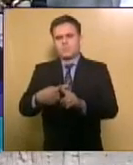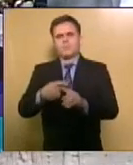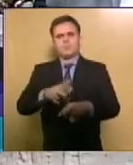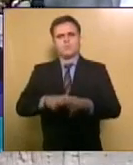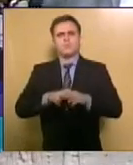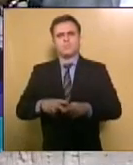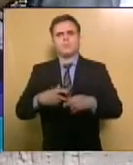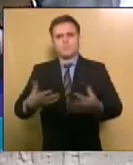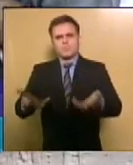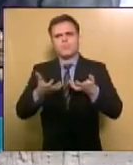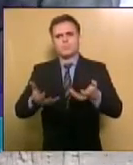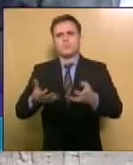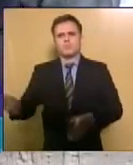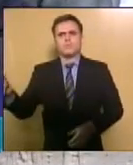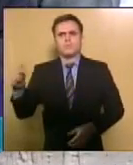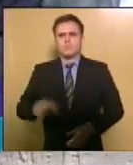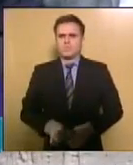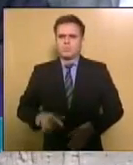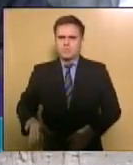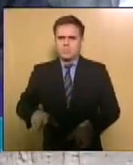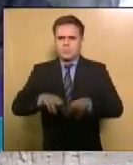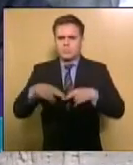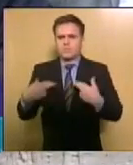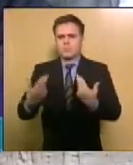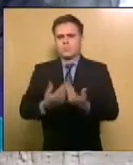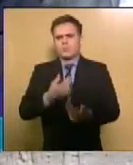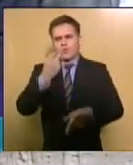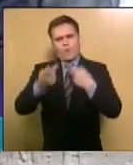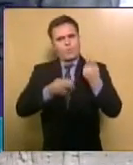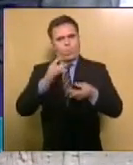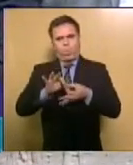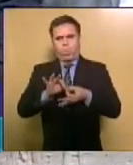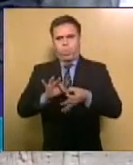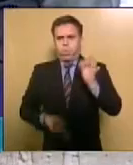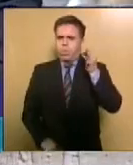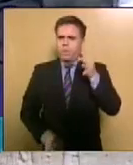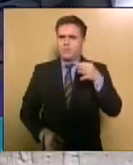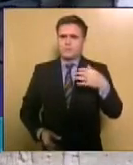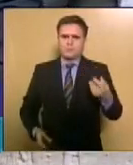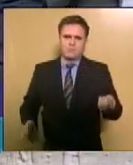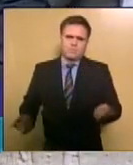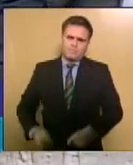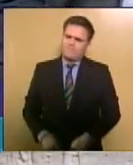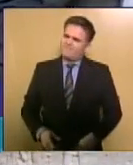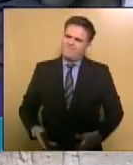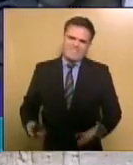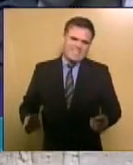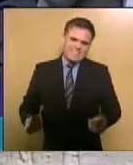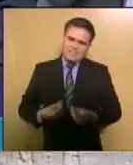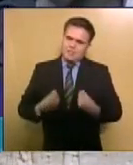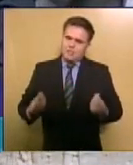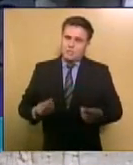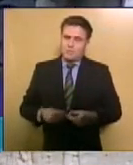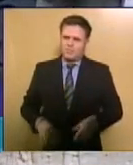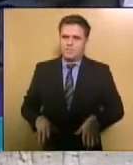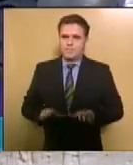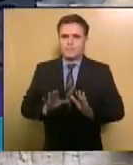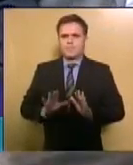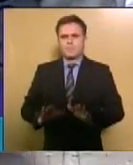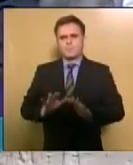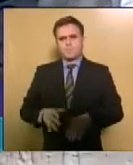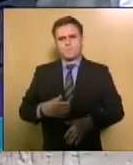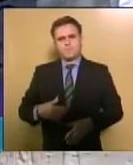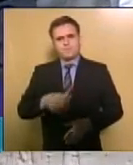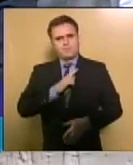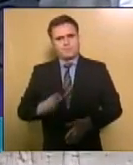que dessa reunião eu eu sei que eu tô fal falando até além do tempo normal mas eu espero que o